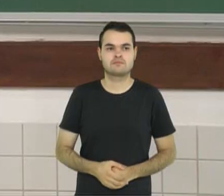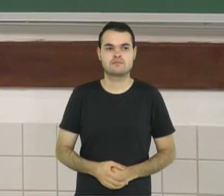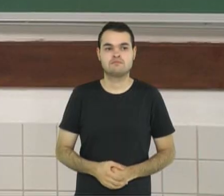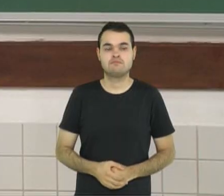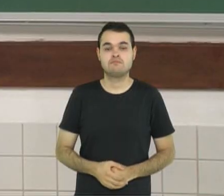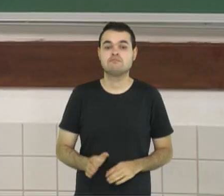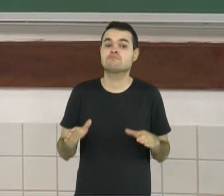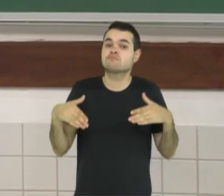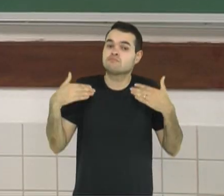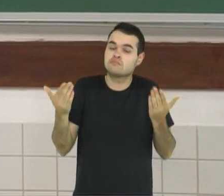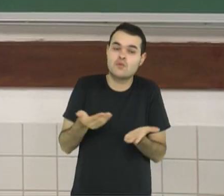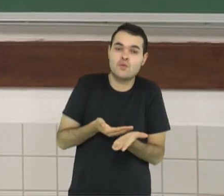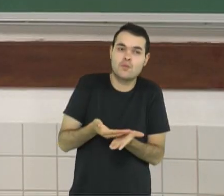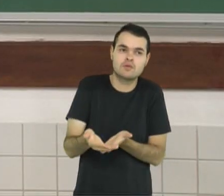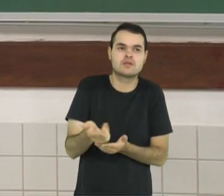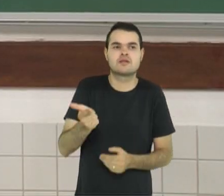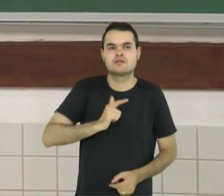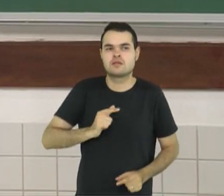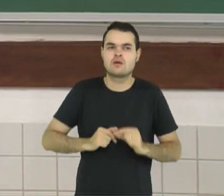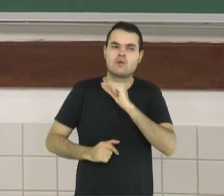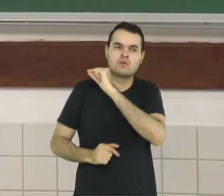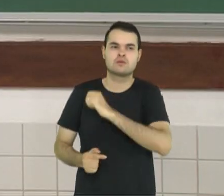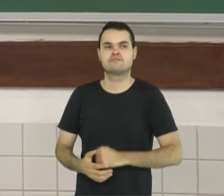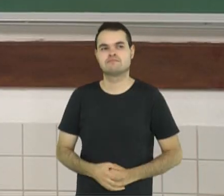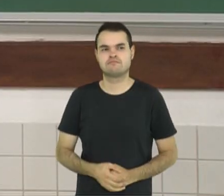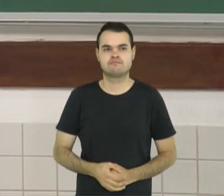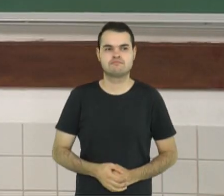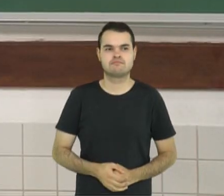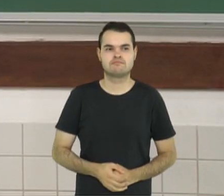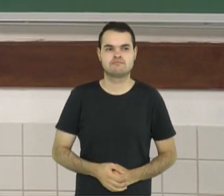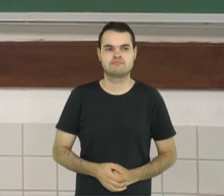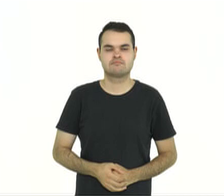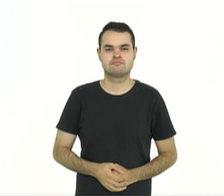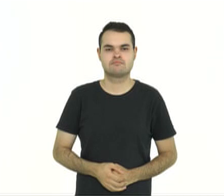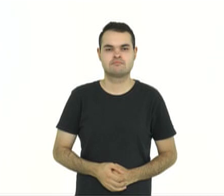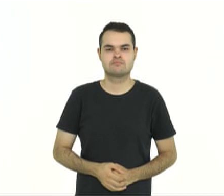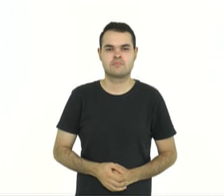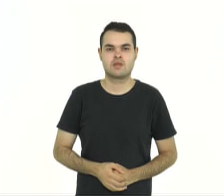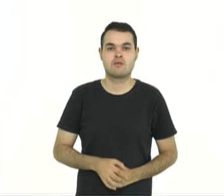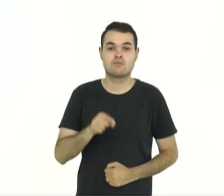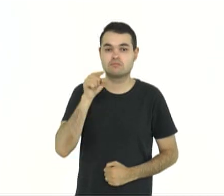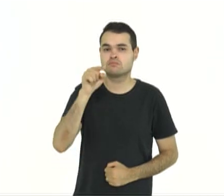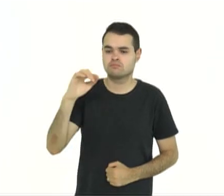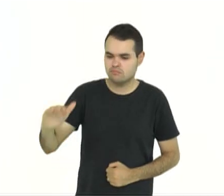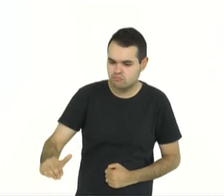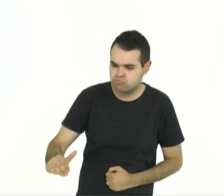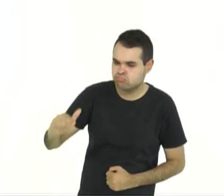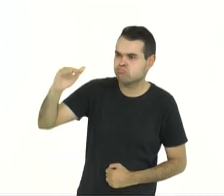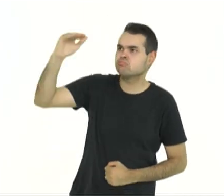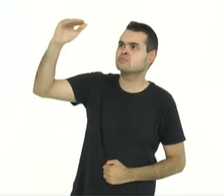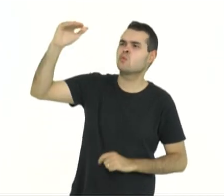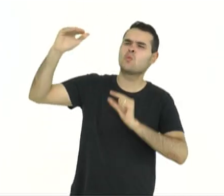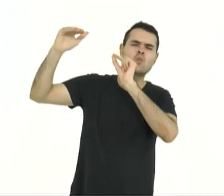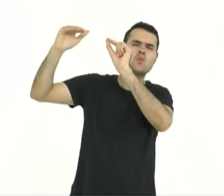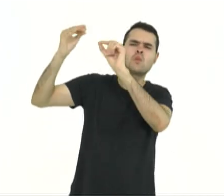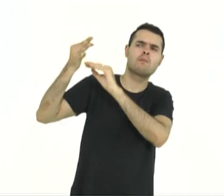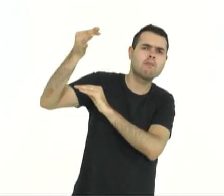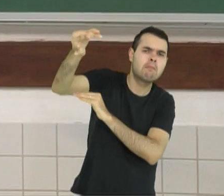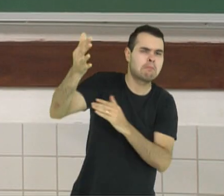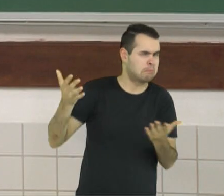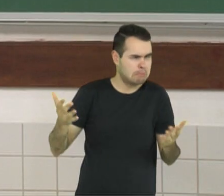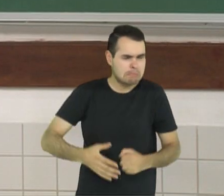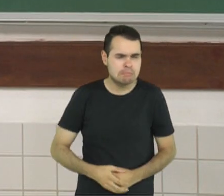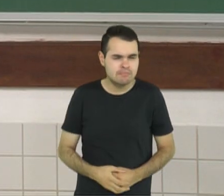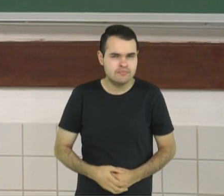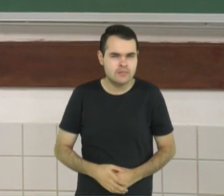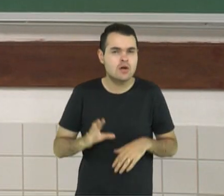E para começar, eu tenho uma pergunta. Que serás quando seas grande? Então,